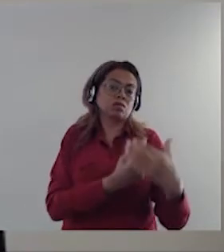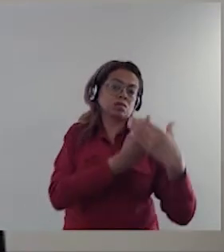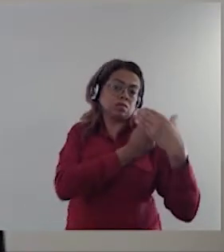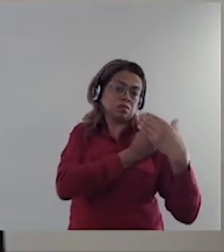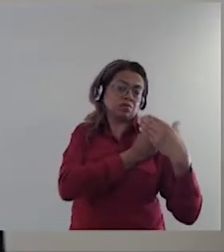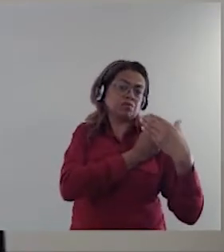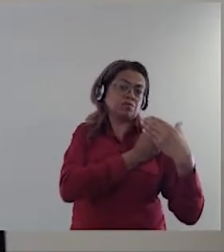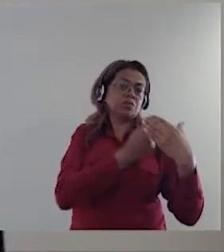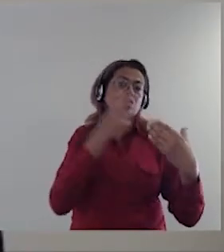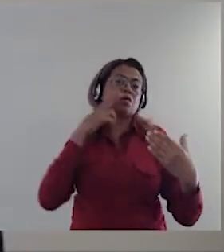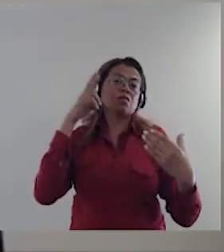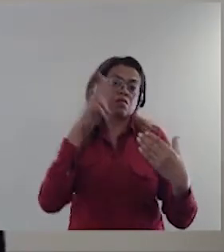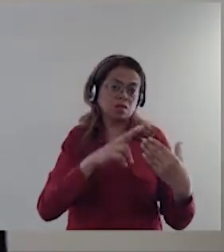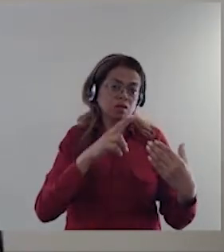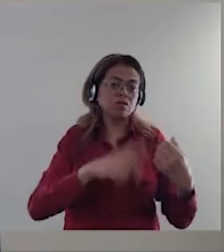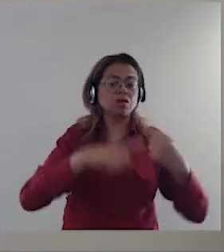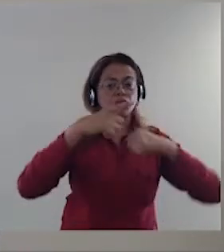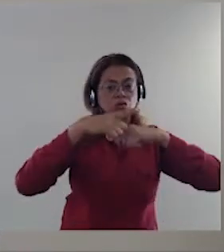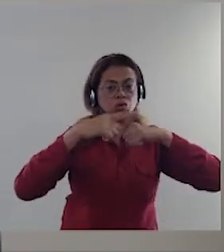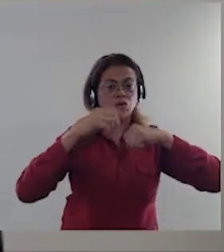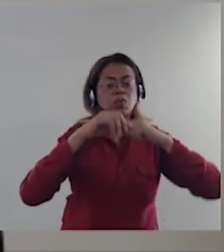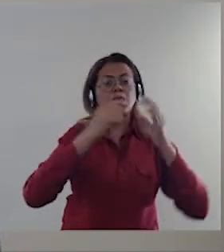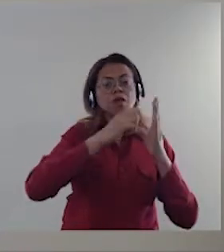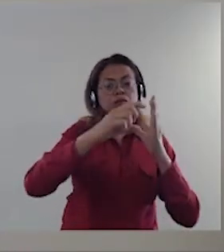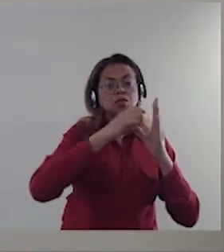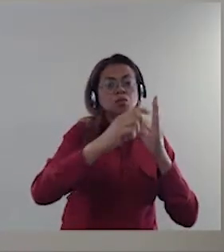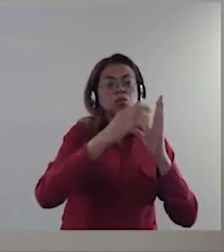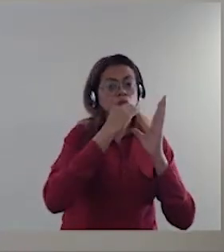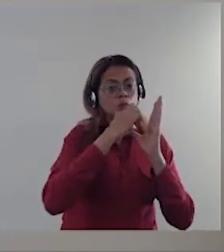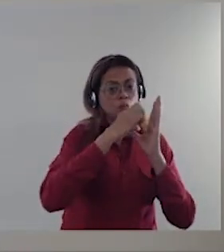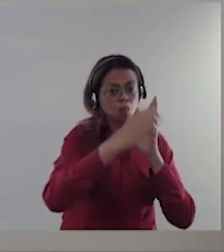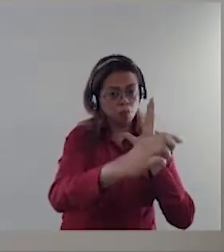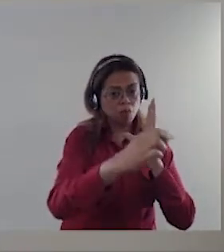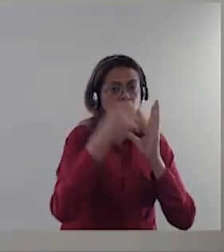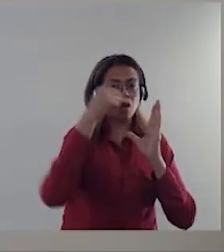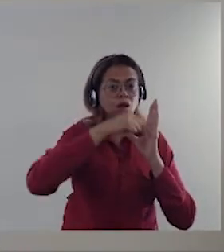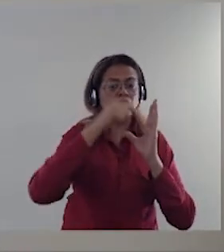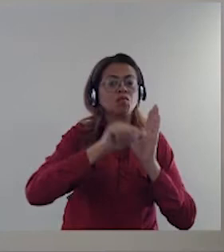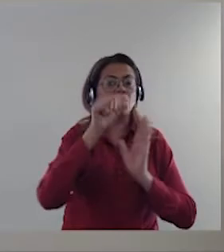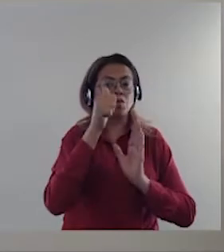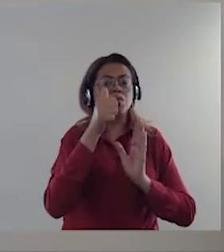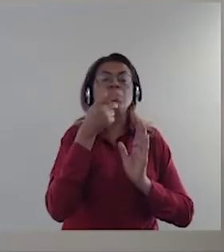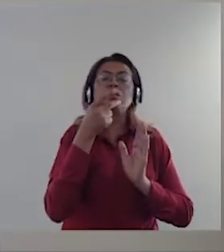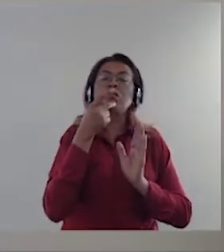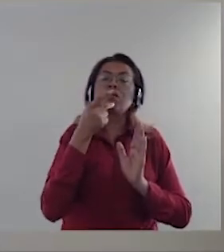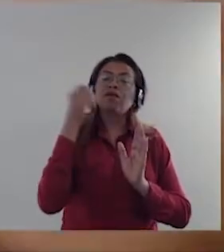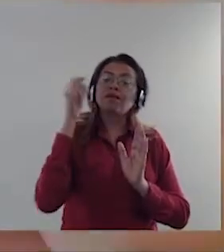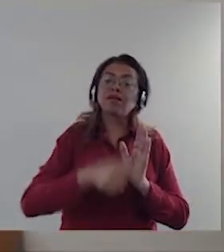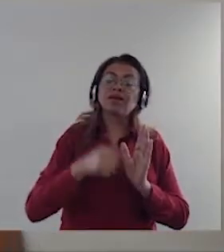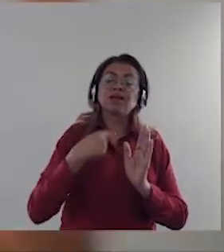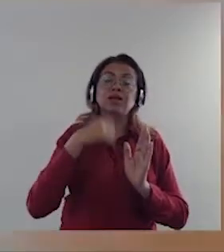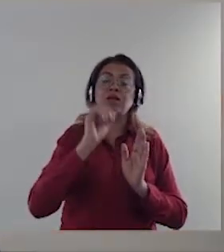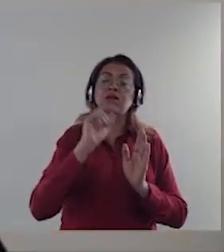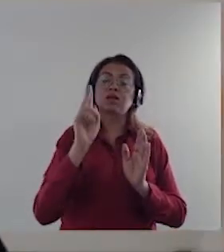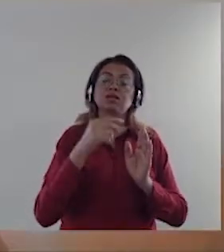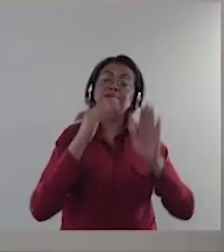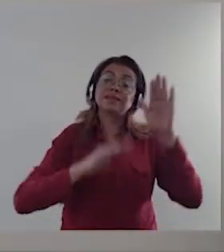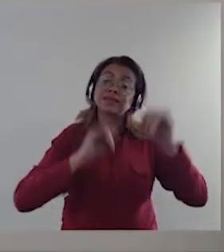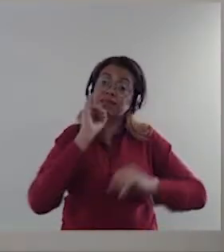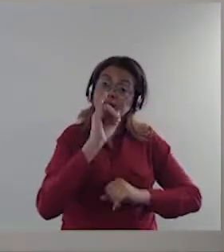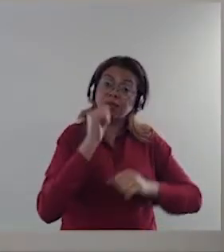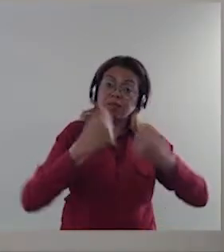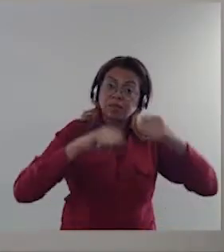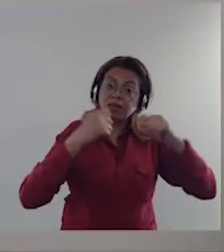E vejam que no parágrafo 1º desse projeto se dizia que, na hipótese de que trata o CAPT, portanto, de ter que separar